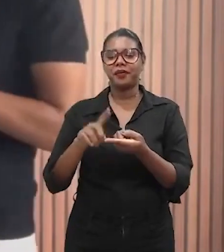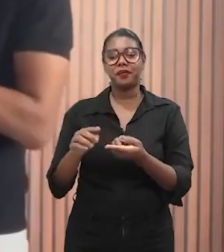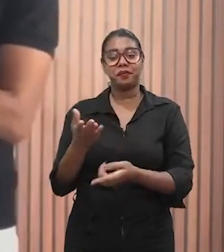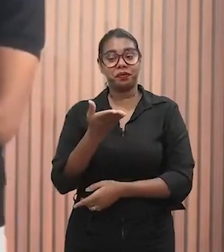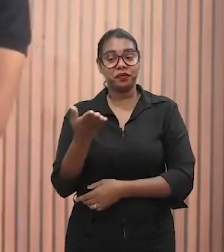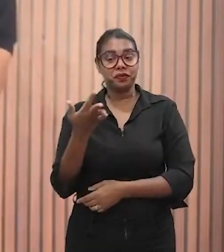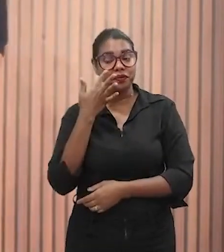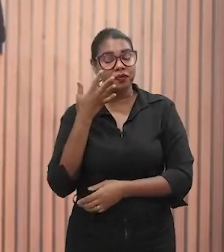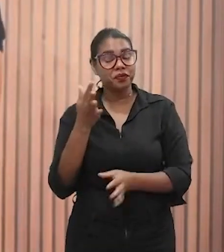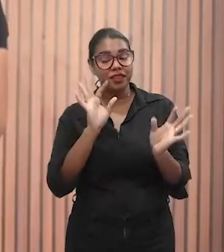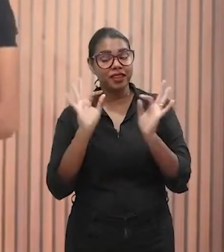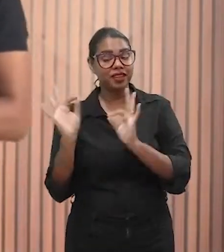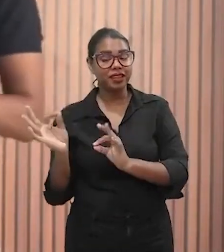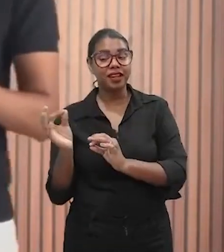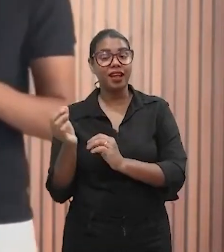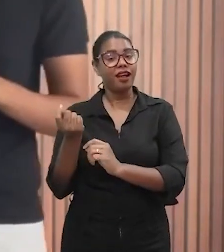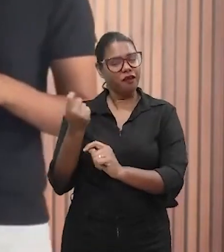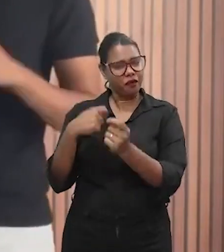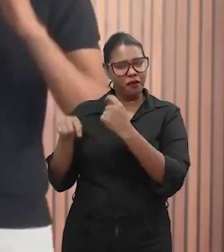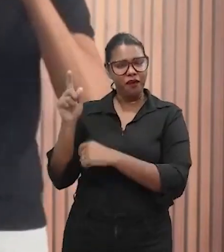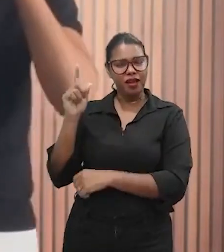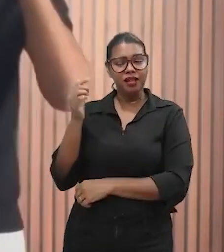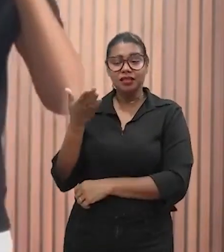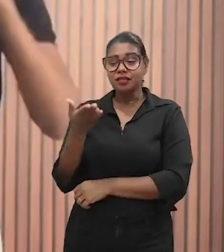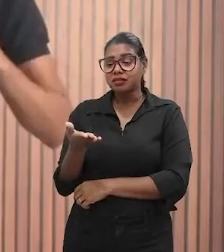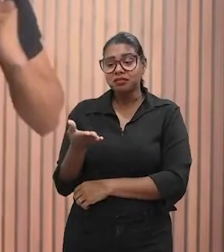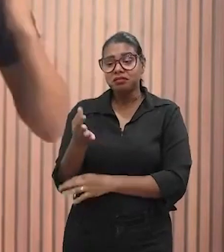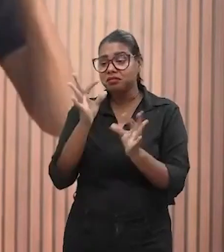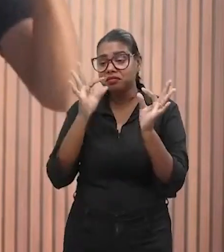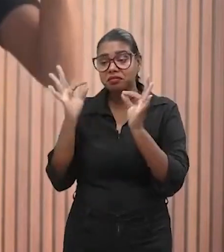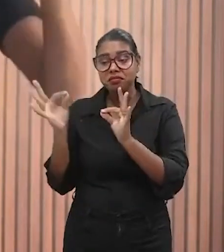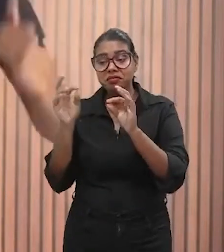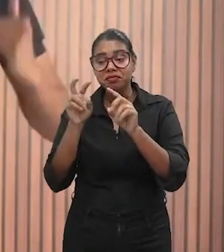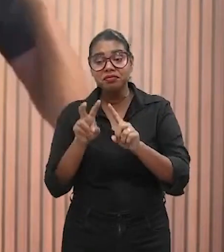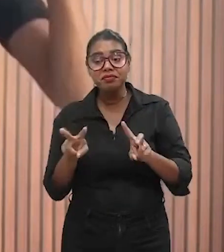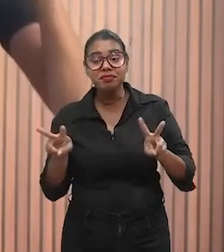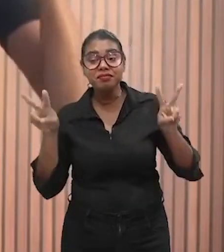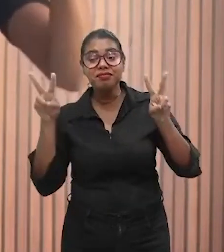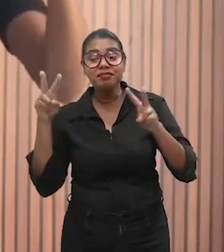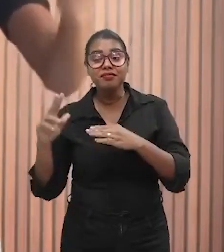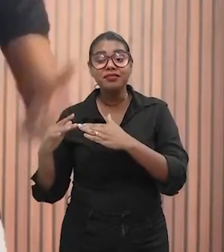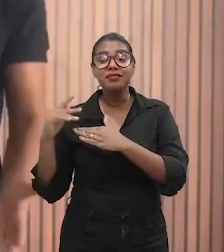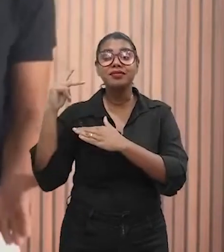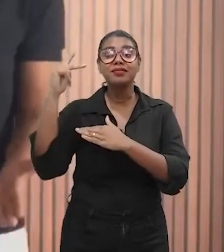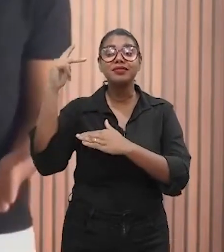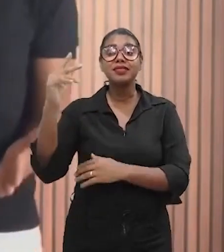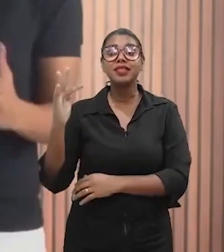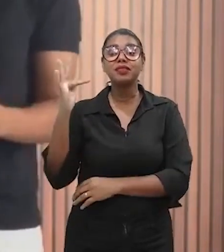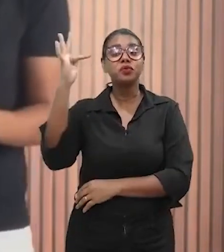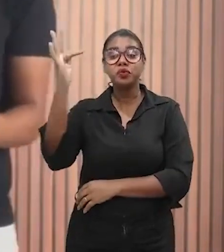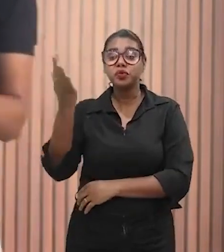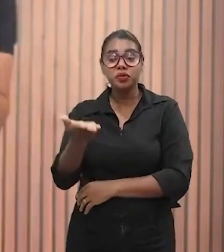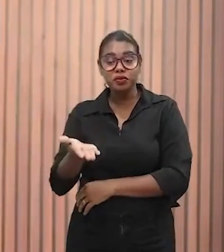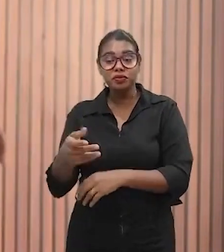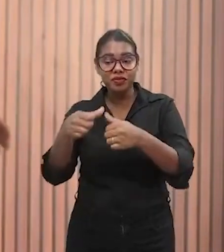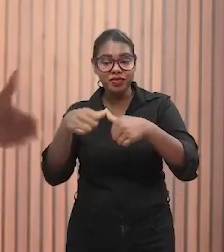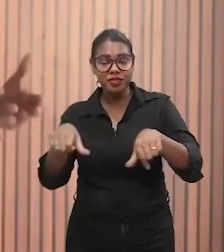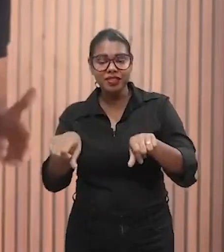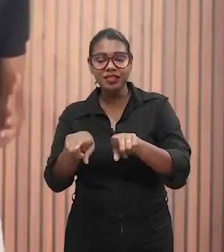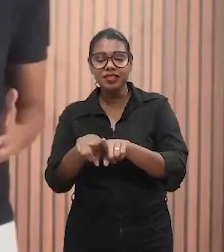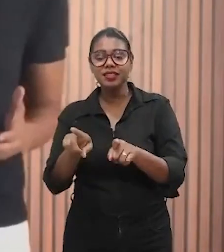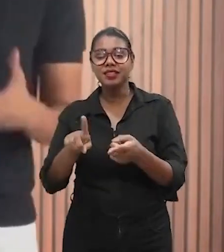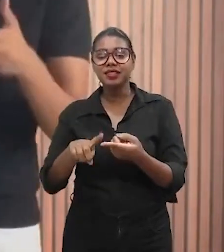você ser um administrador, uma administradora, se você não tem campo de visão para alcançar além do que você está. Ou seja,